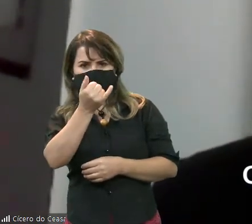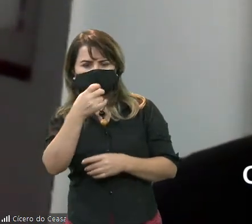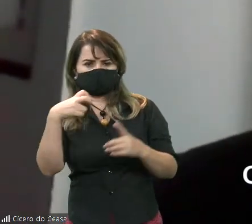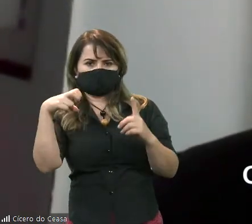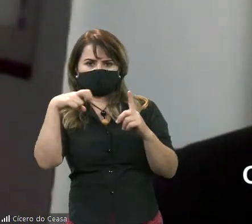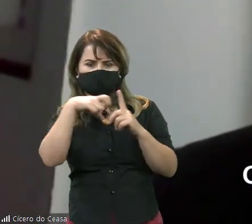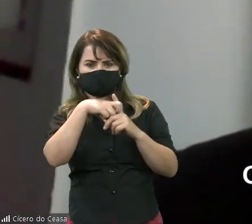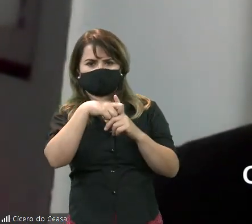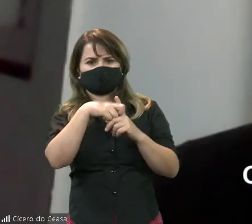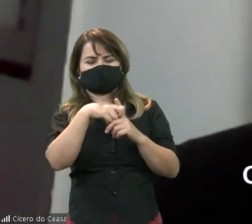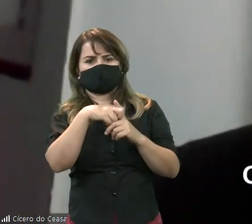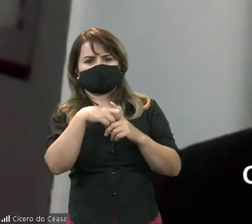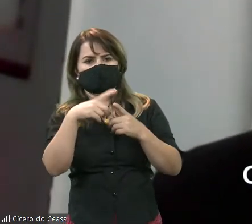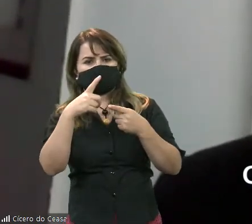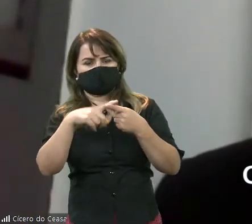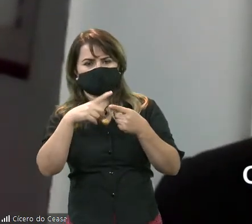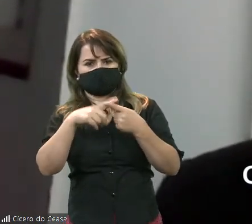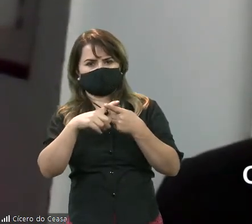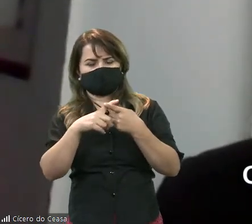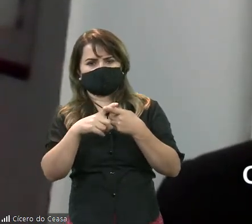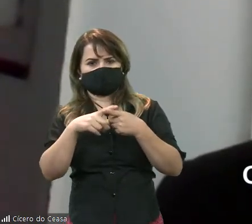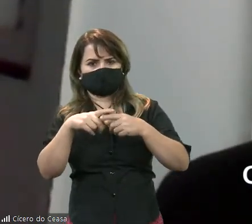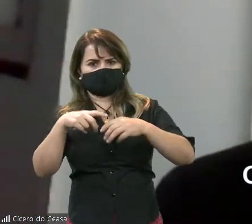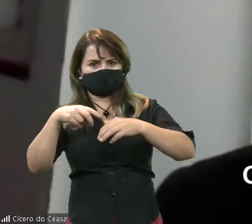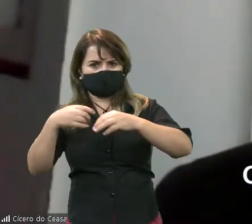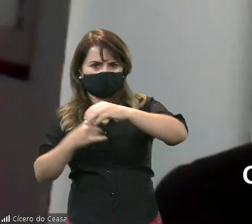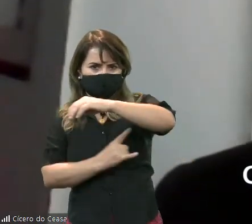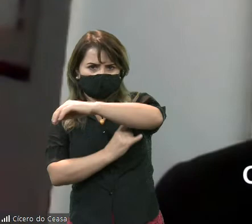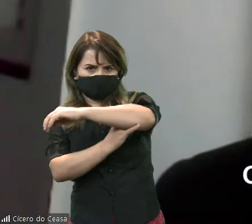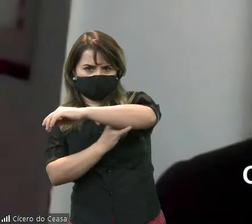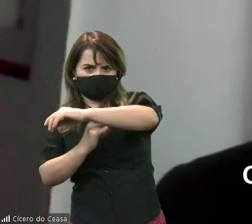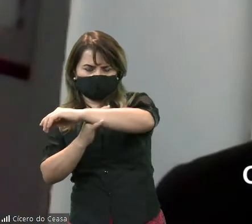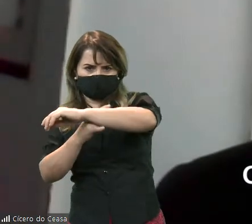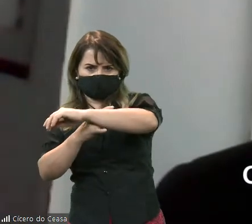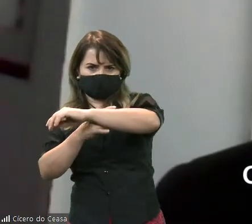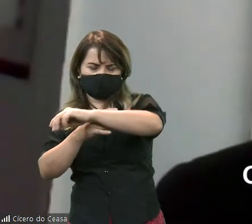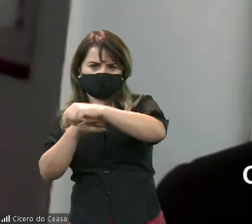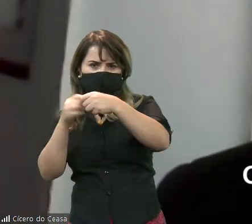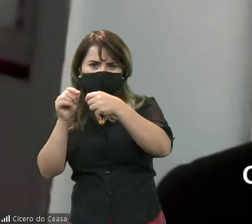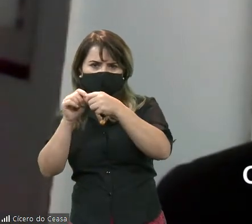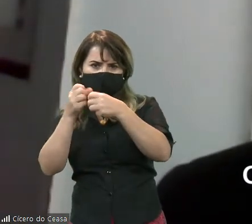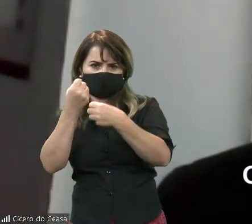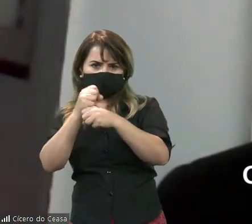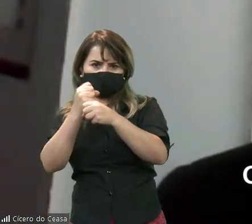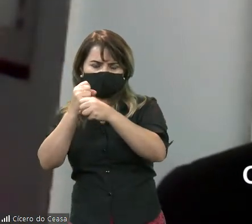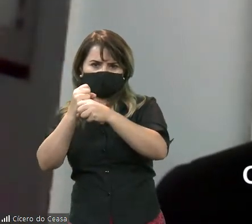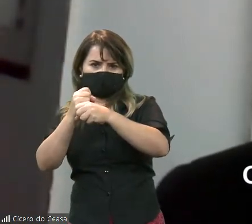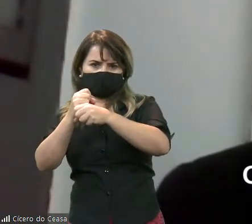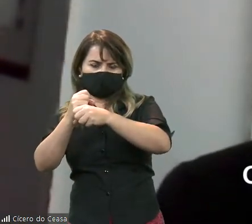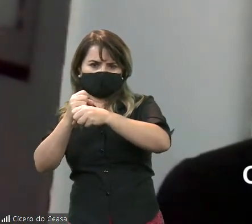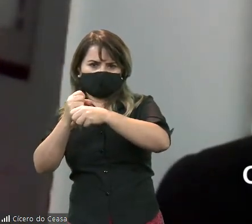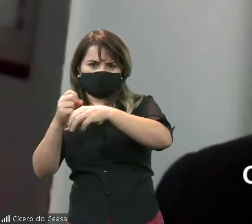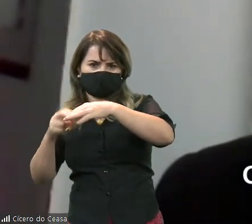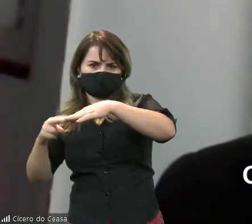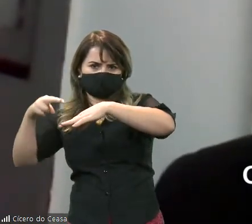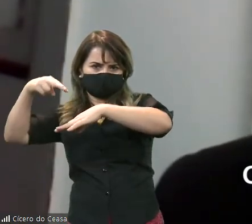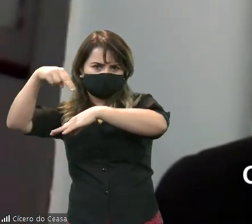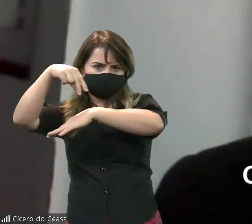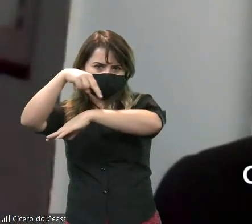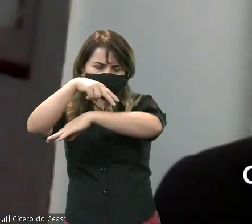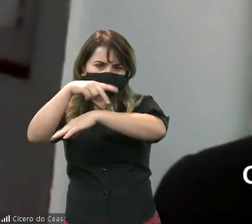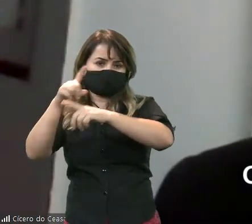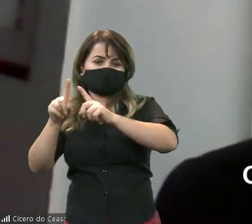está sendo construída a passarela que ajudará muito a nossa região da cidade. Mas a dona